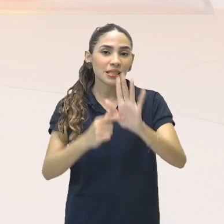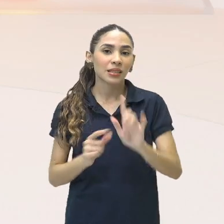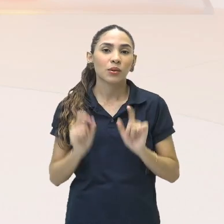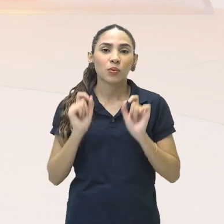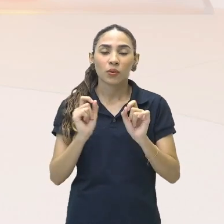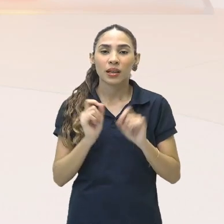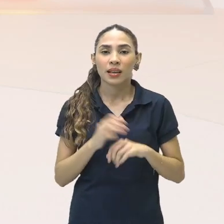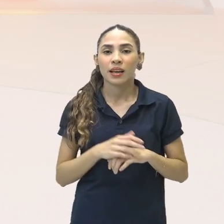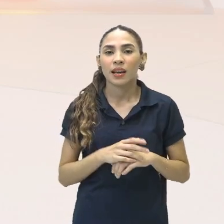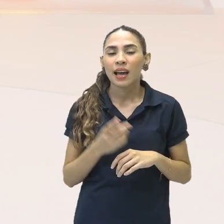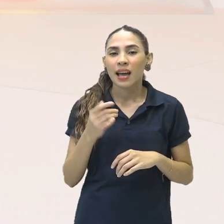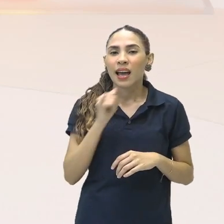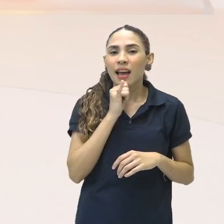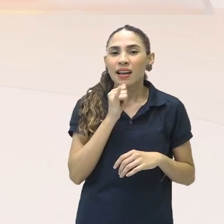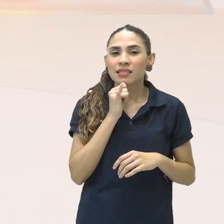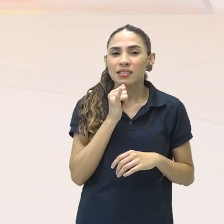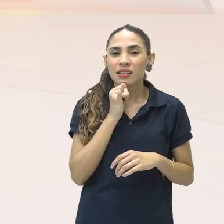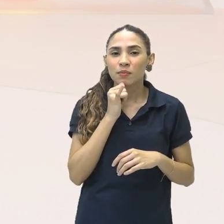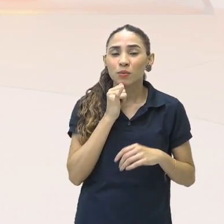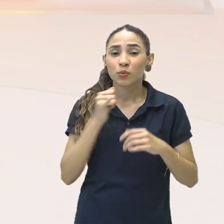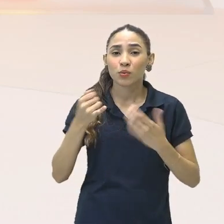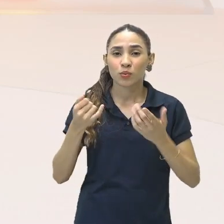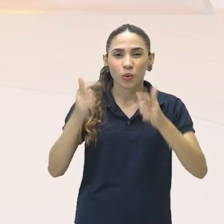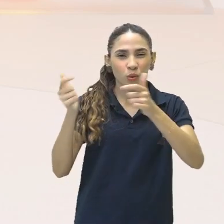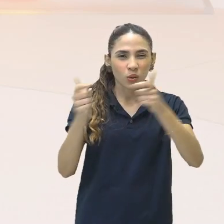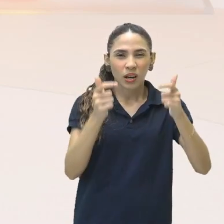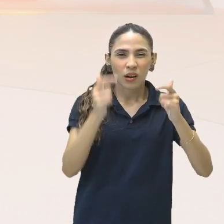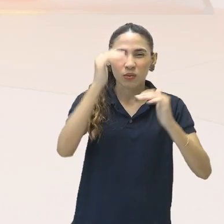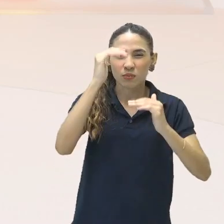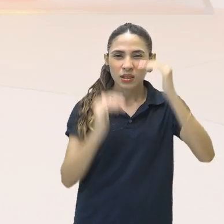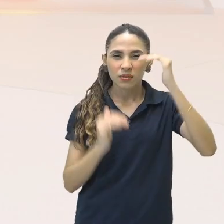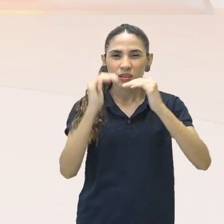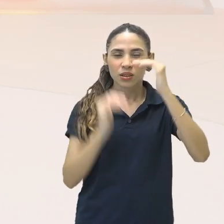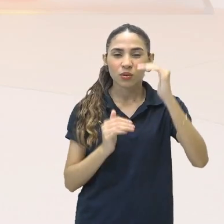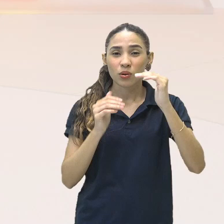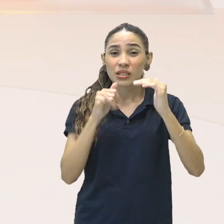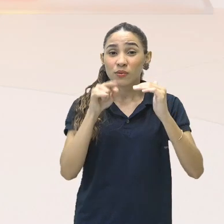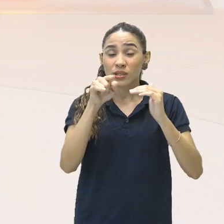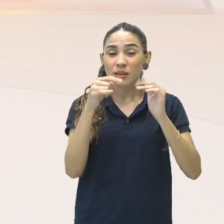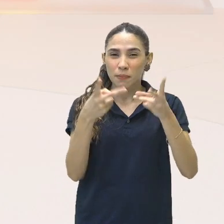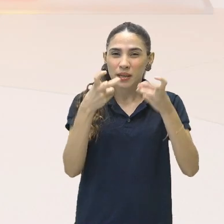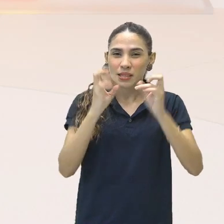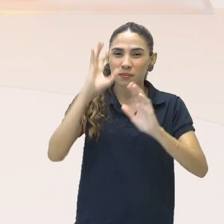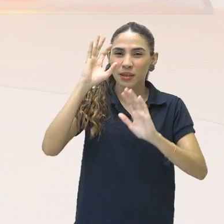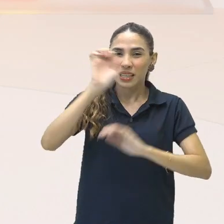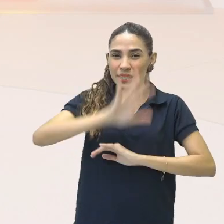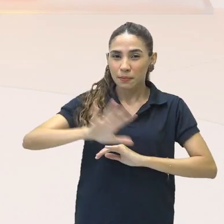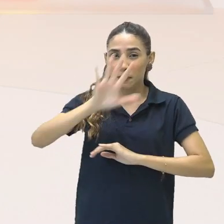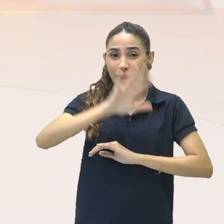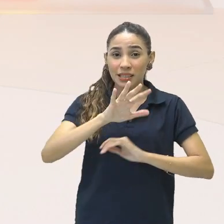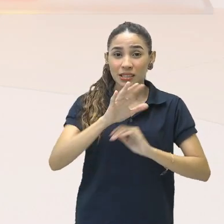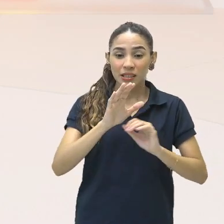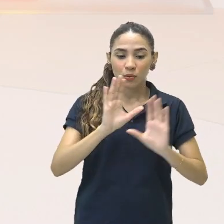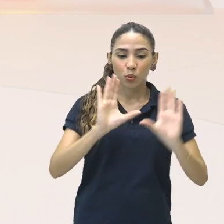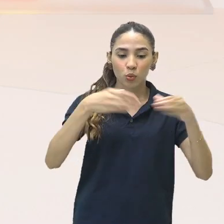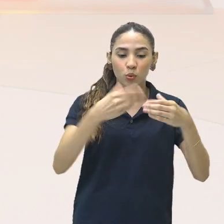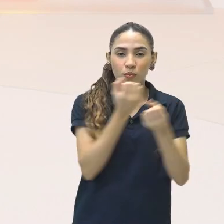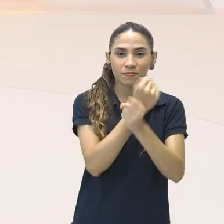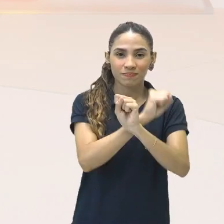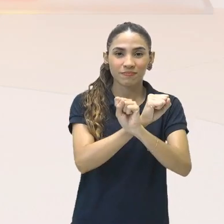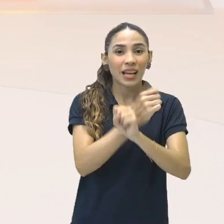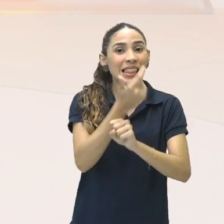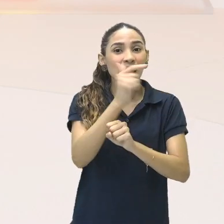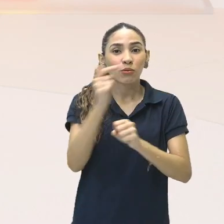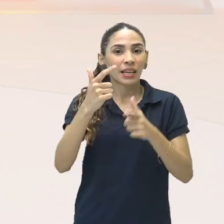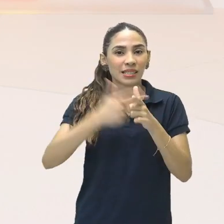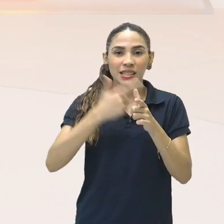justamente que eles estão numa posição inferior. E se vocês observarem, né, os escravizados estão descalços, que